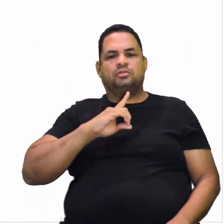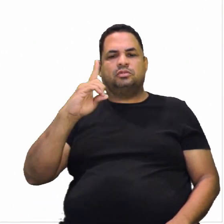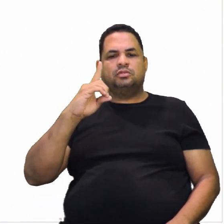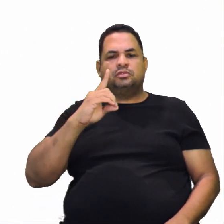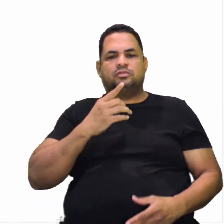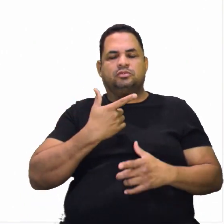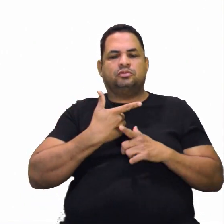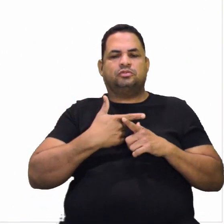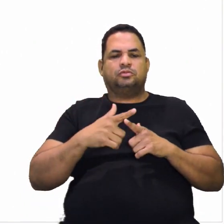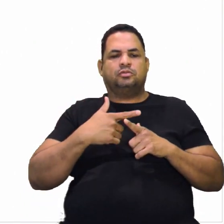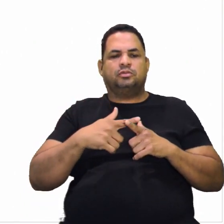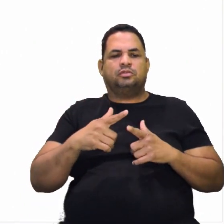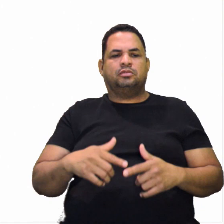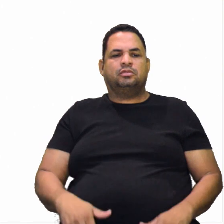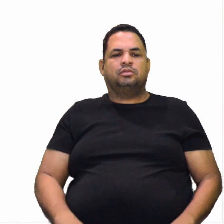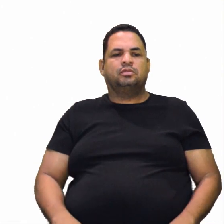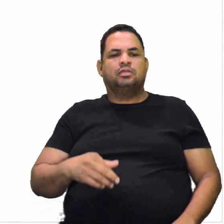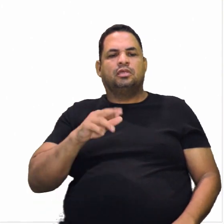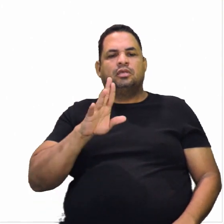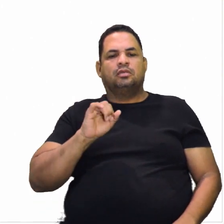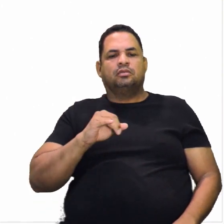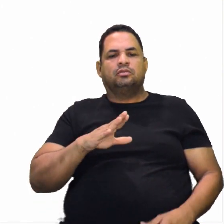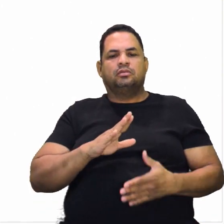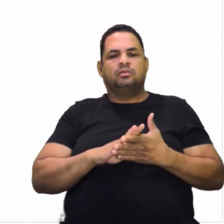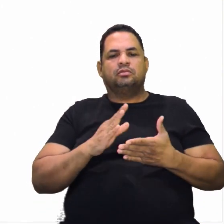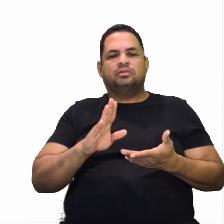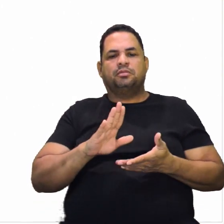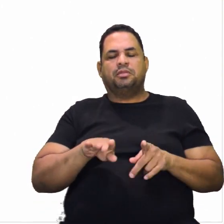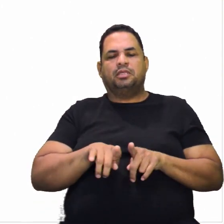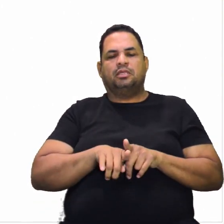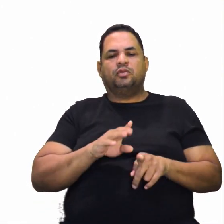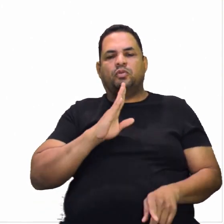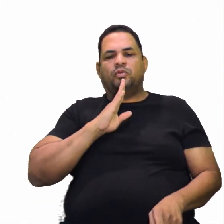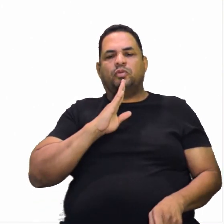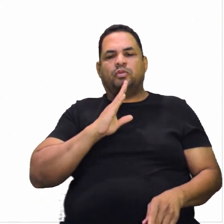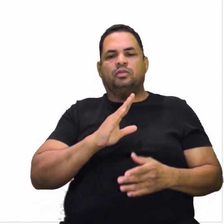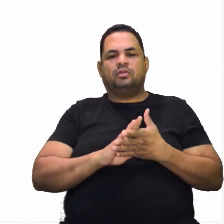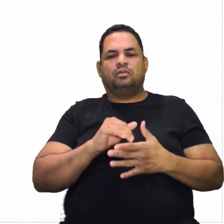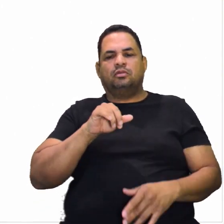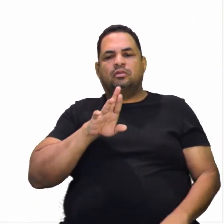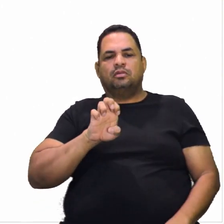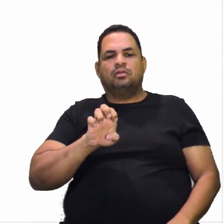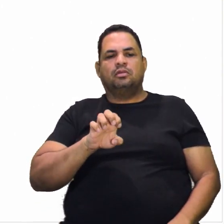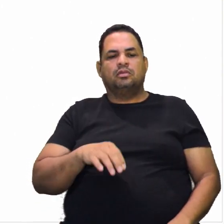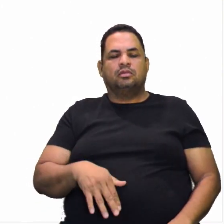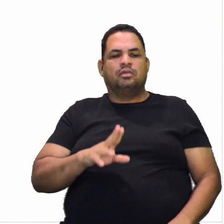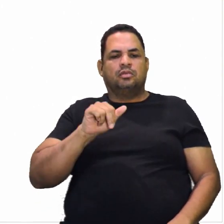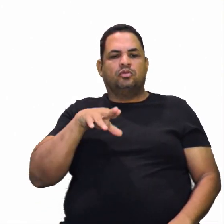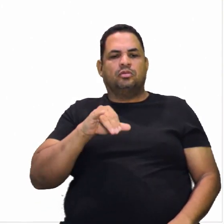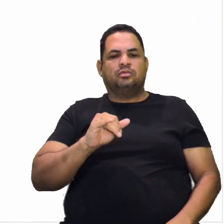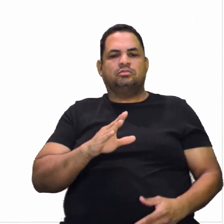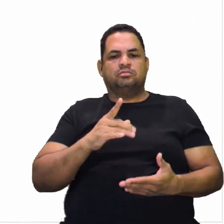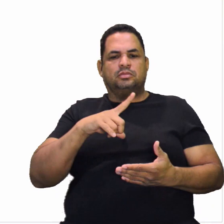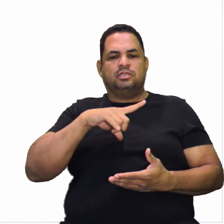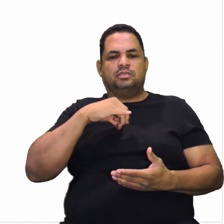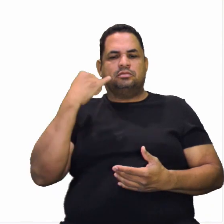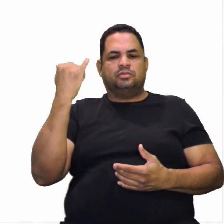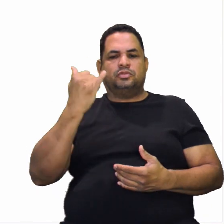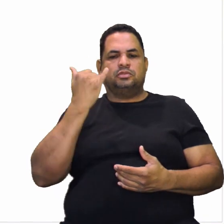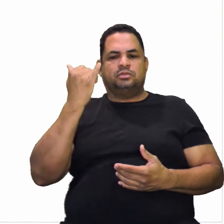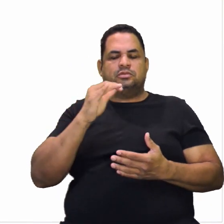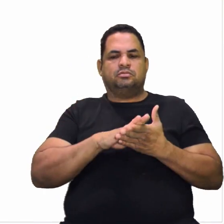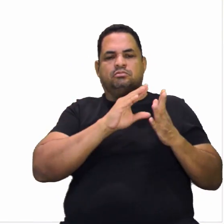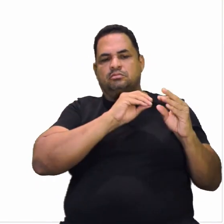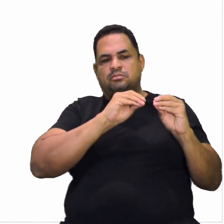caos. Ra, o Amon-Ra, também conhecido como Ré. Anubis, que tem papel importante